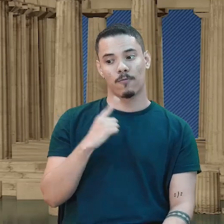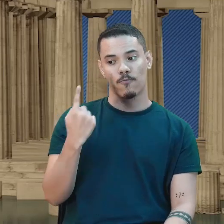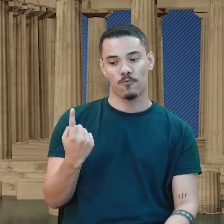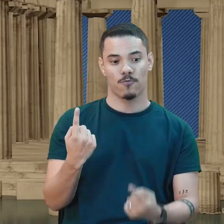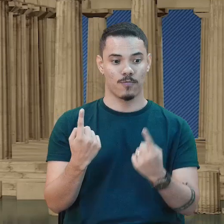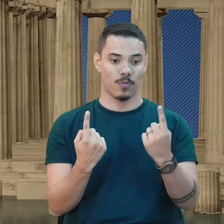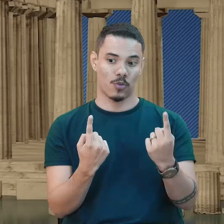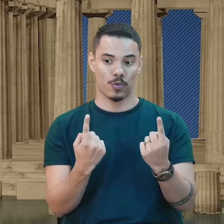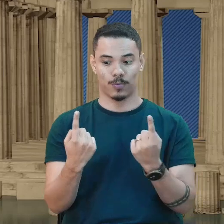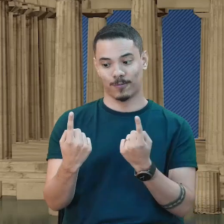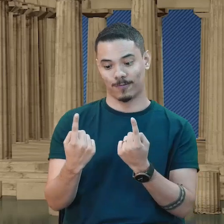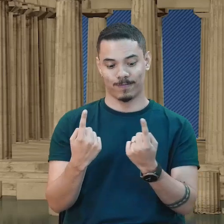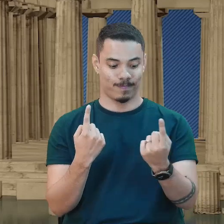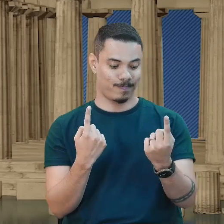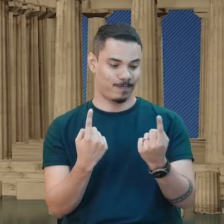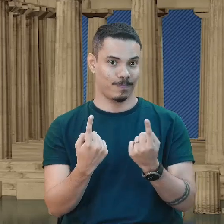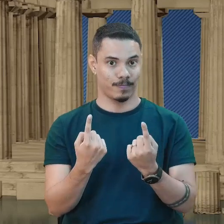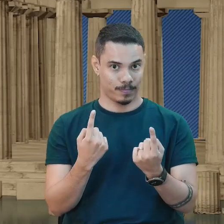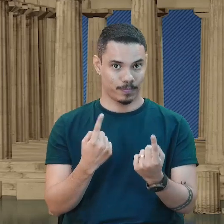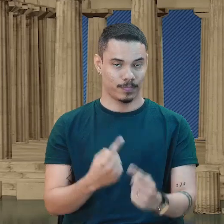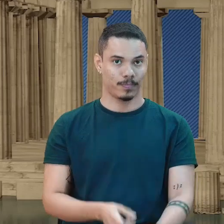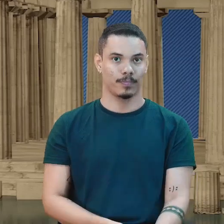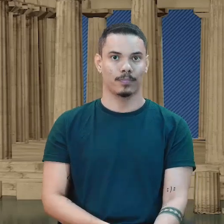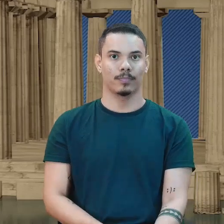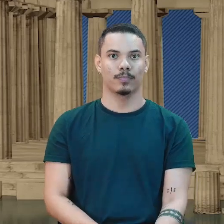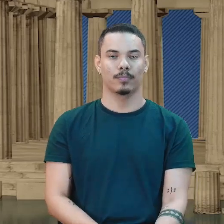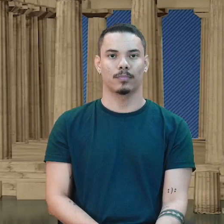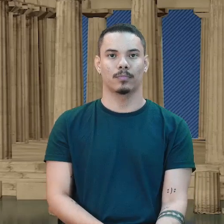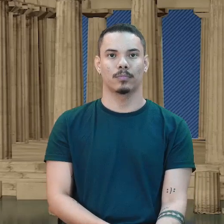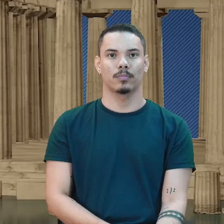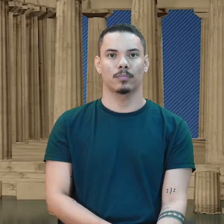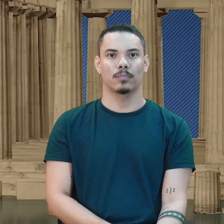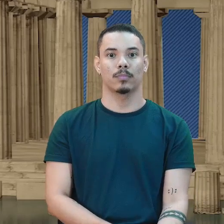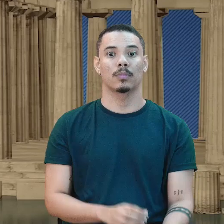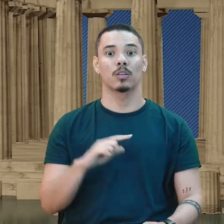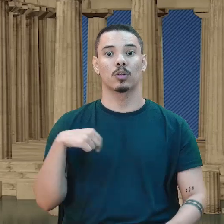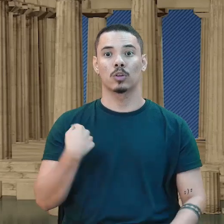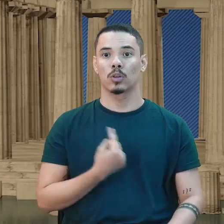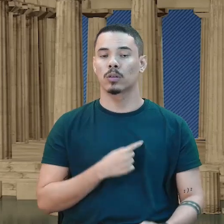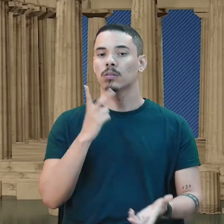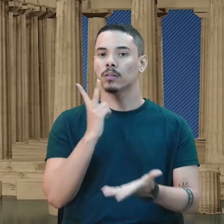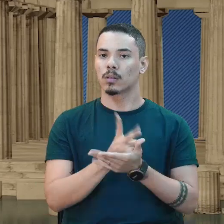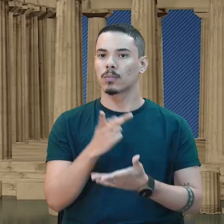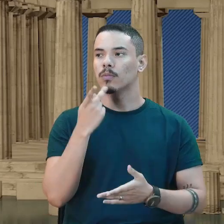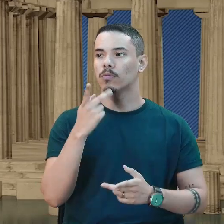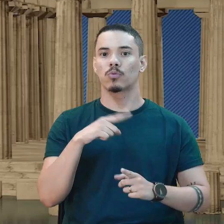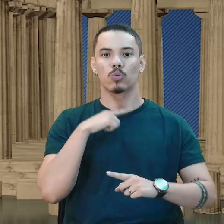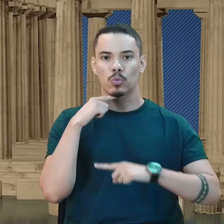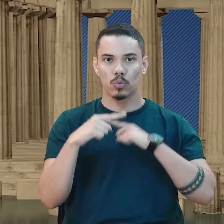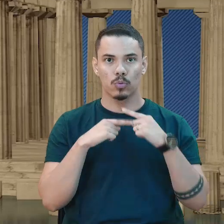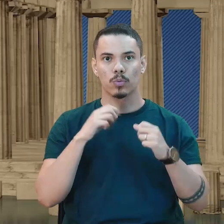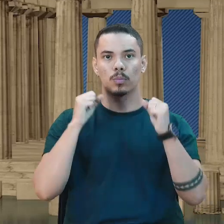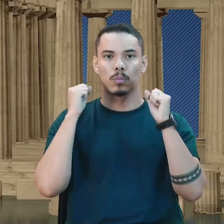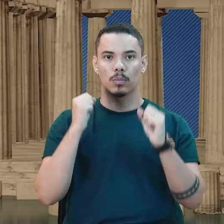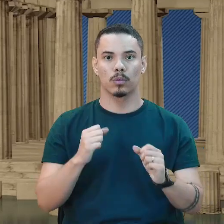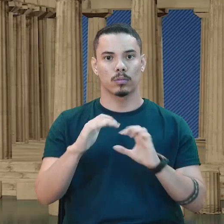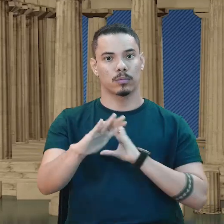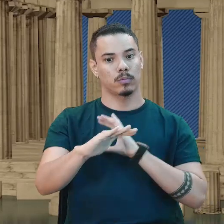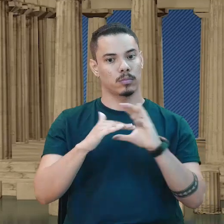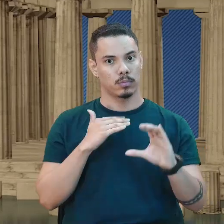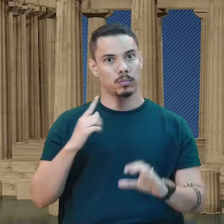e outra? Pessoal, como a gente já sempre fala, qualquer dúvida, manda para cá que a gente